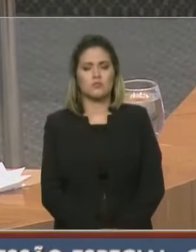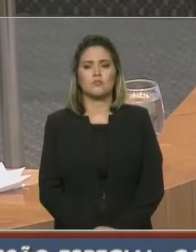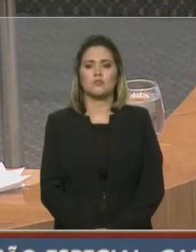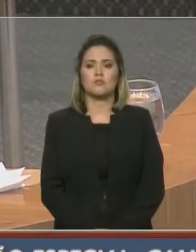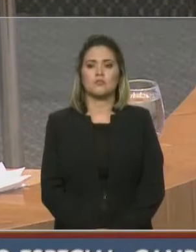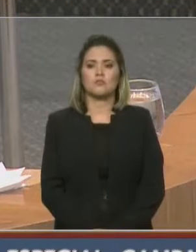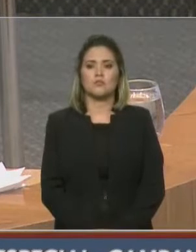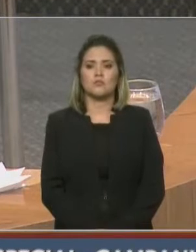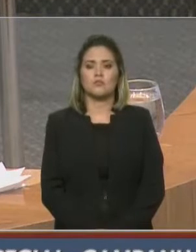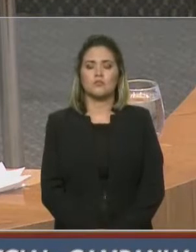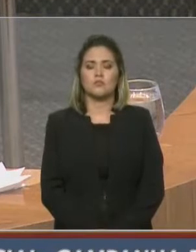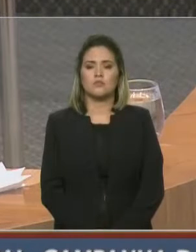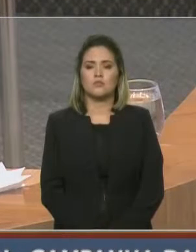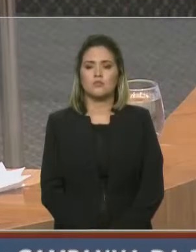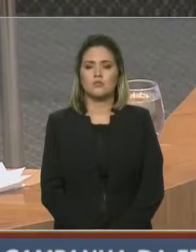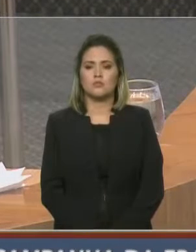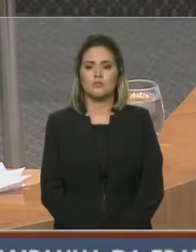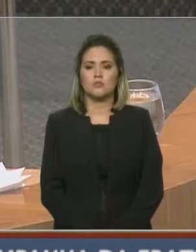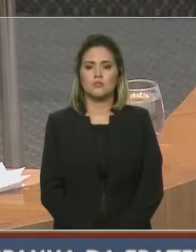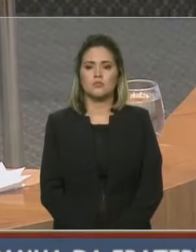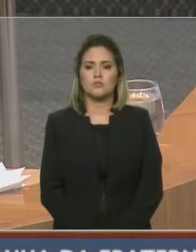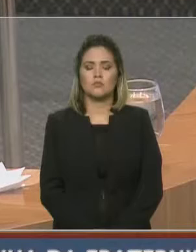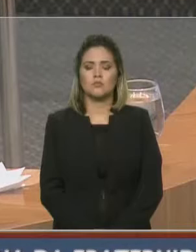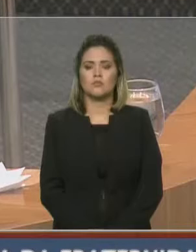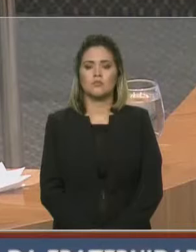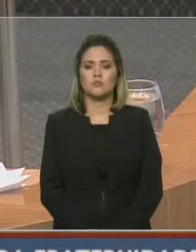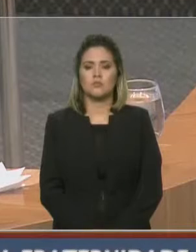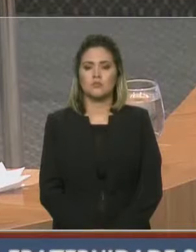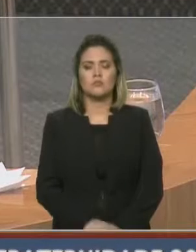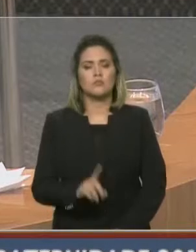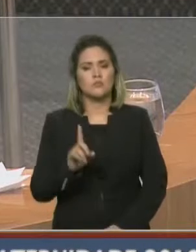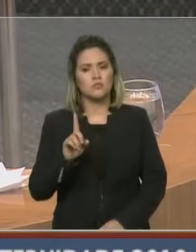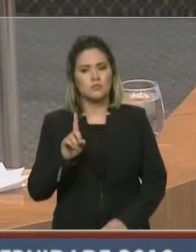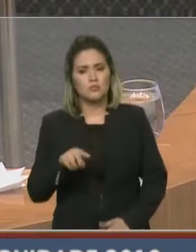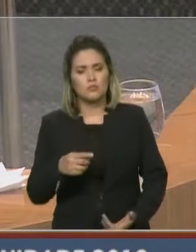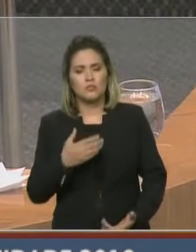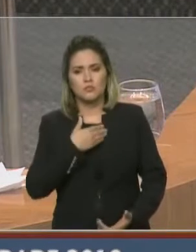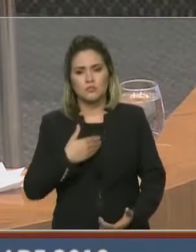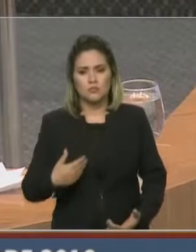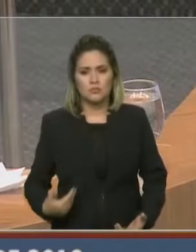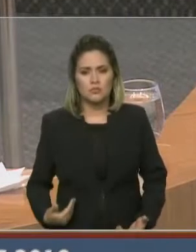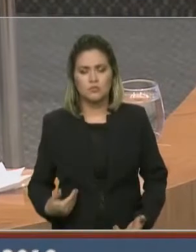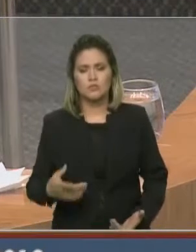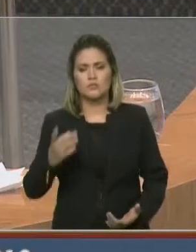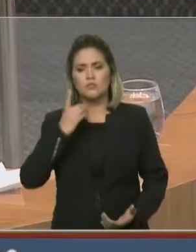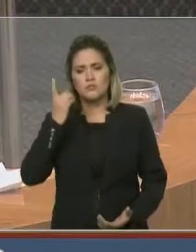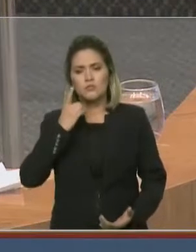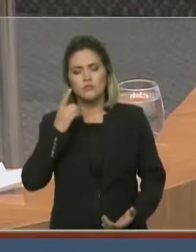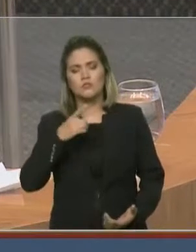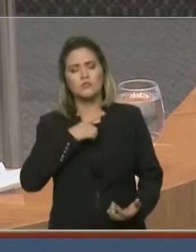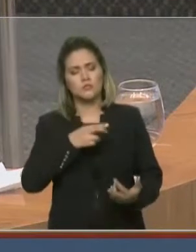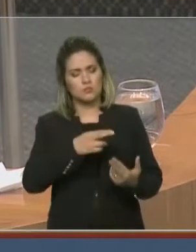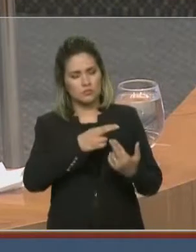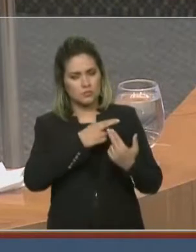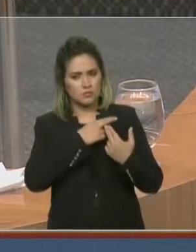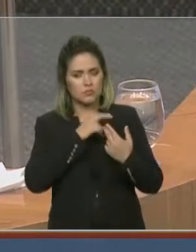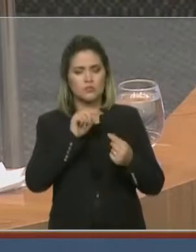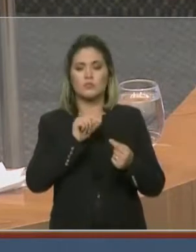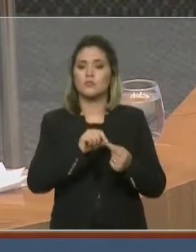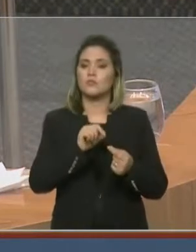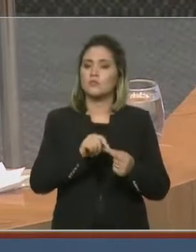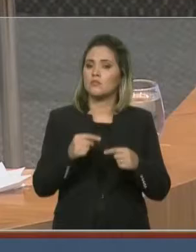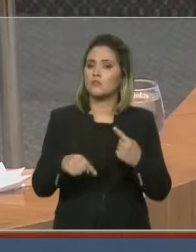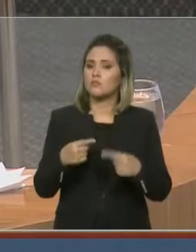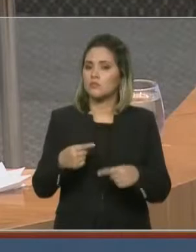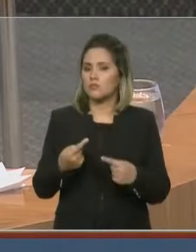das autoridades que têm a missão de implementá-las. Com isso, a Igreja Católica nos desafia